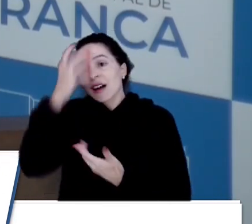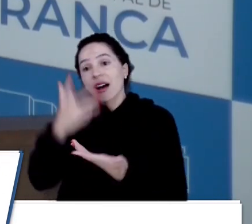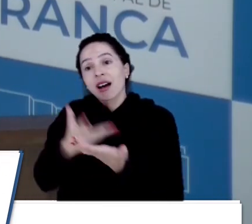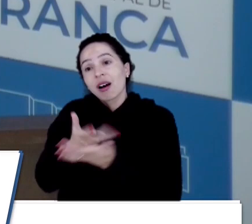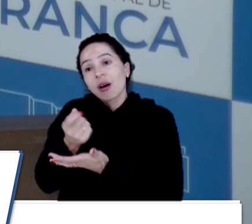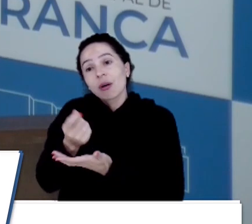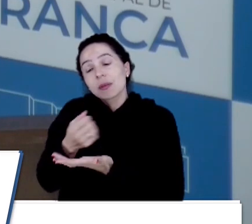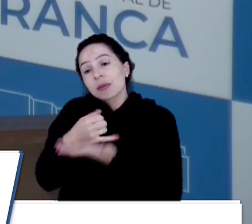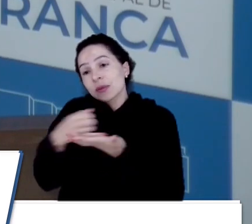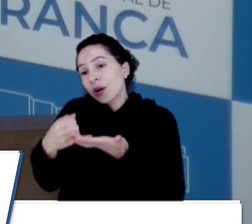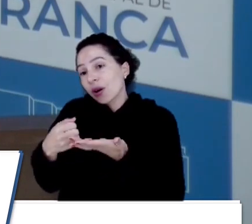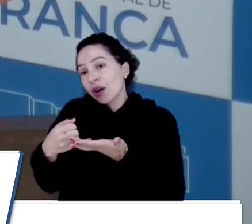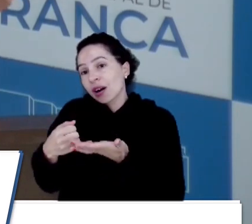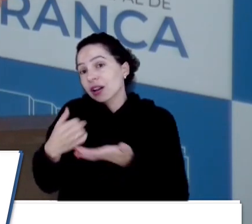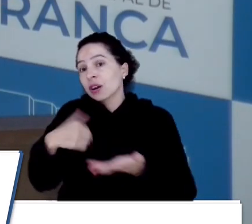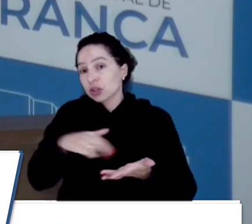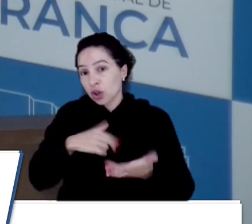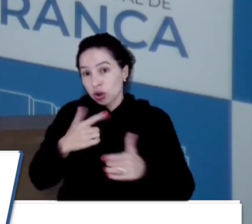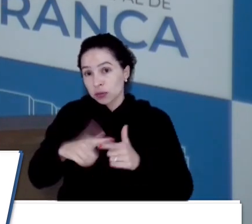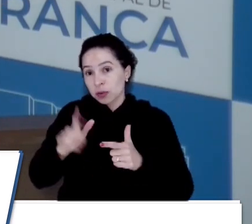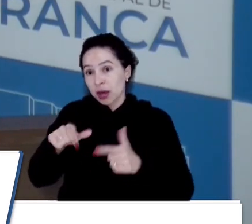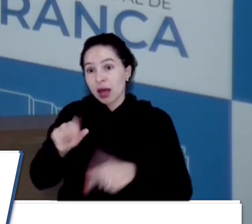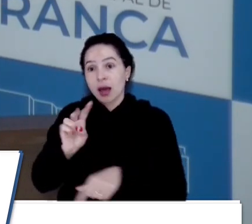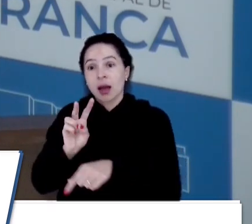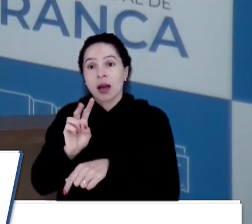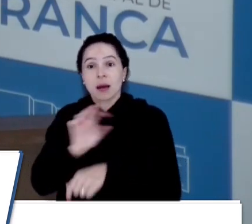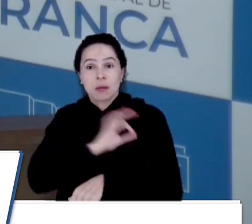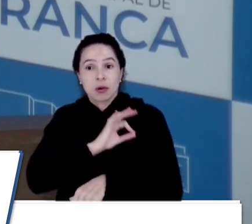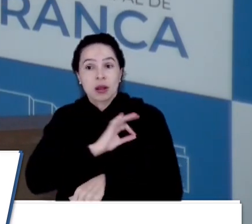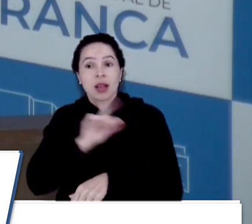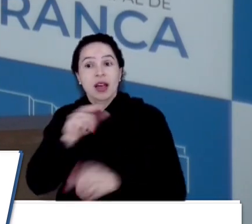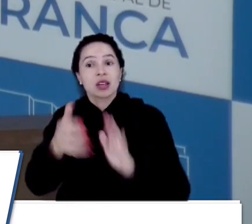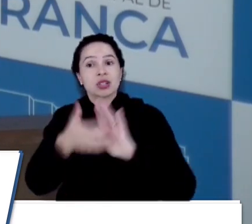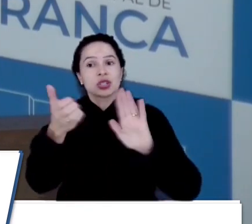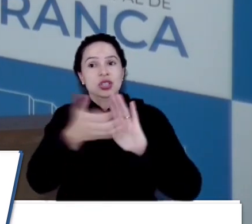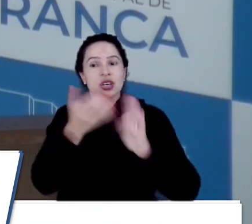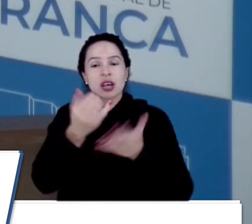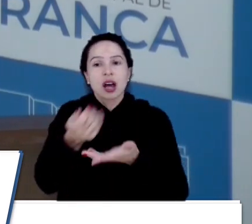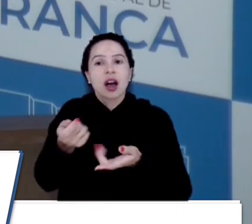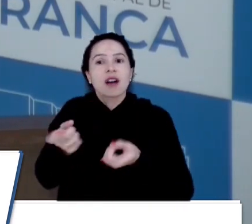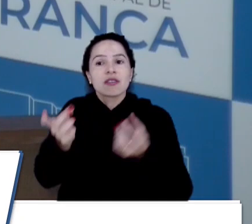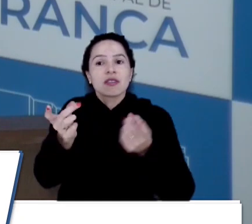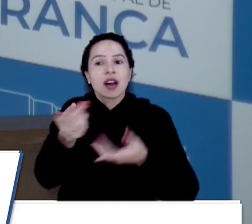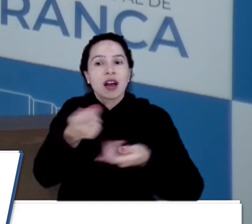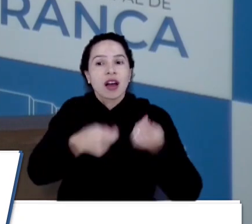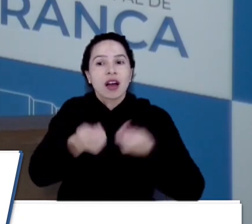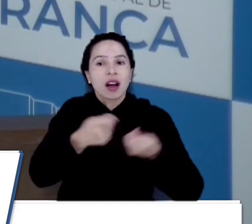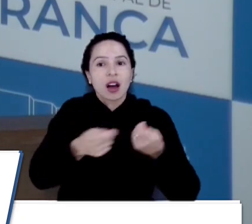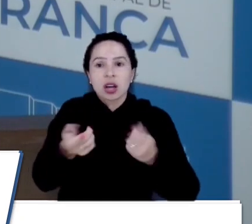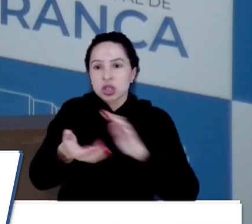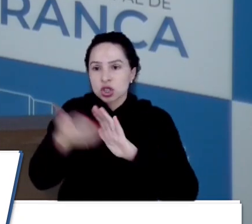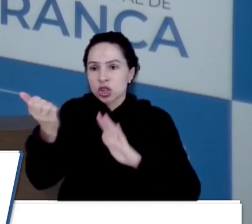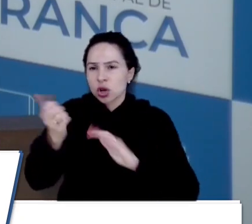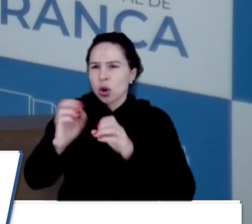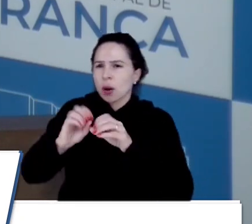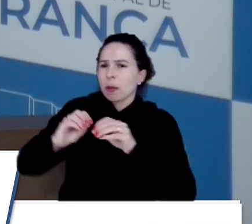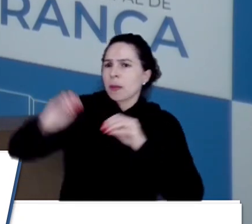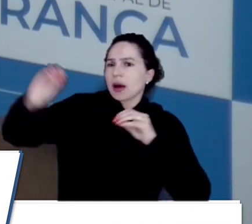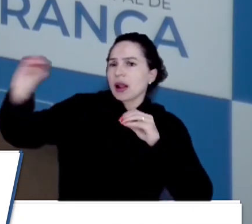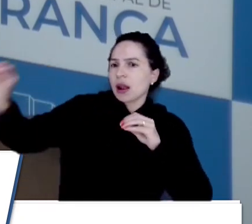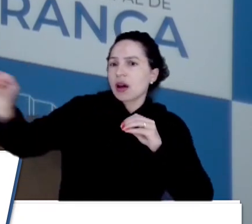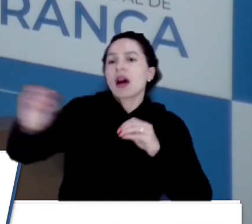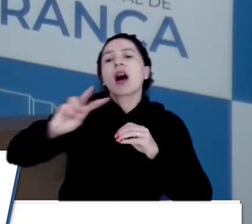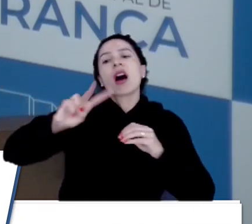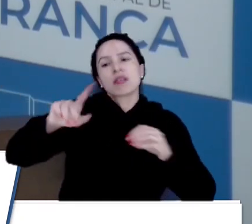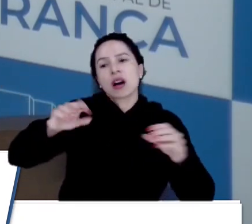droga. Então, o nosso problema com a polícia é tirar os traficantes dali. Tirou os traficantes, se o traficante ficar mais longe, eles vão